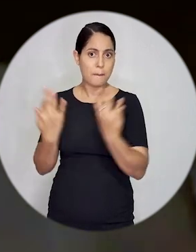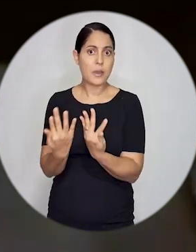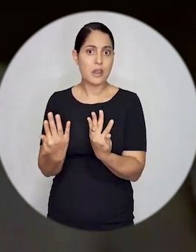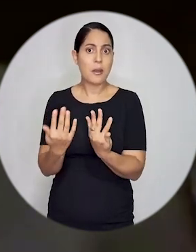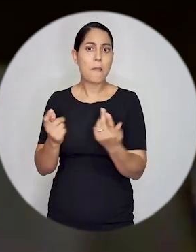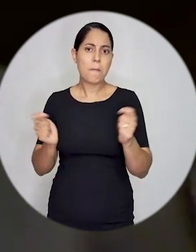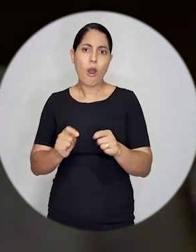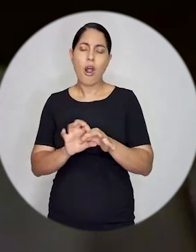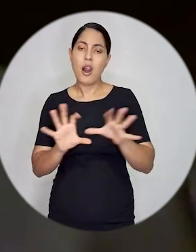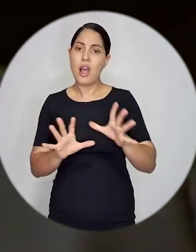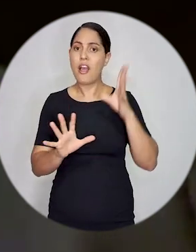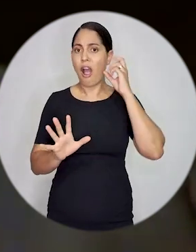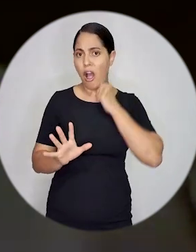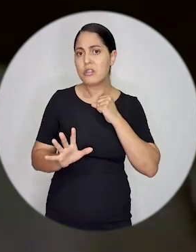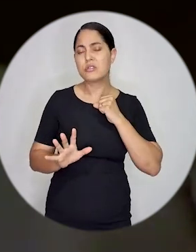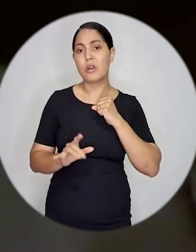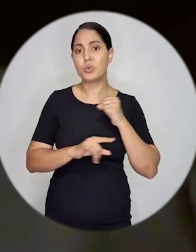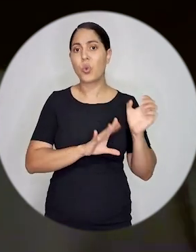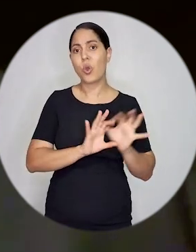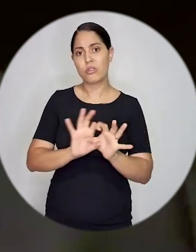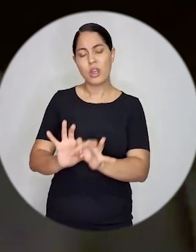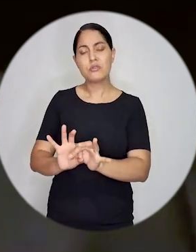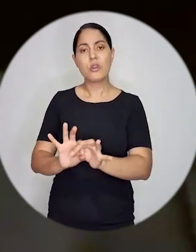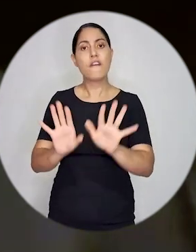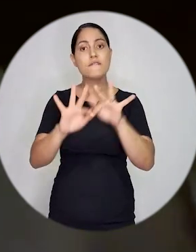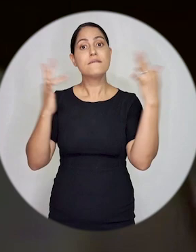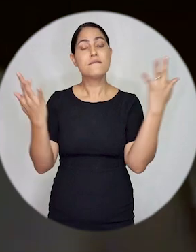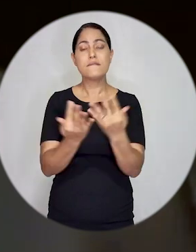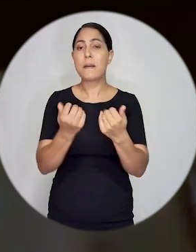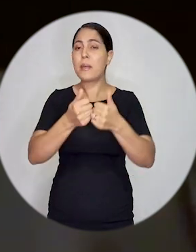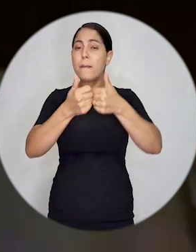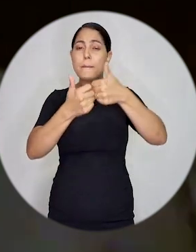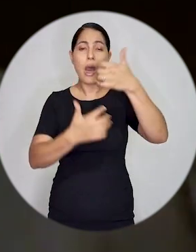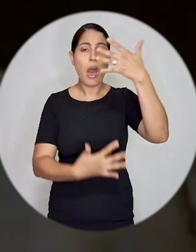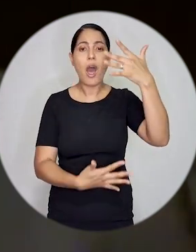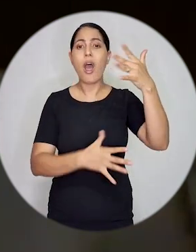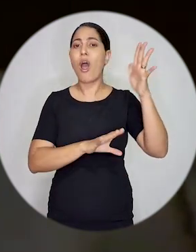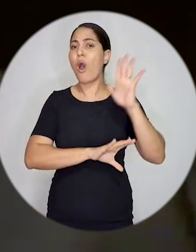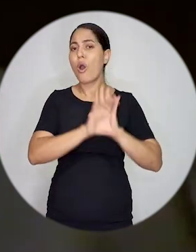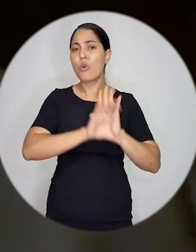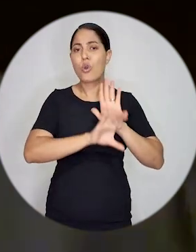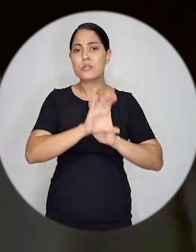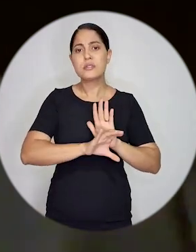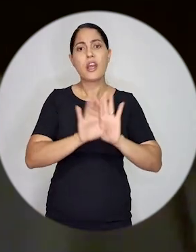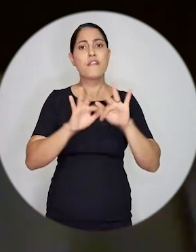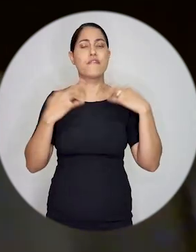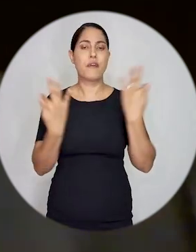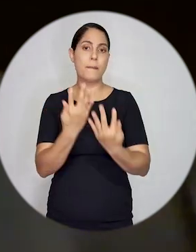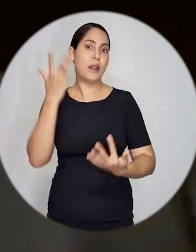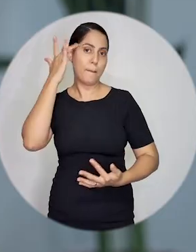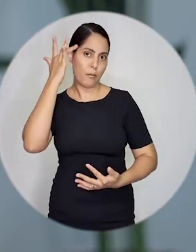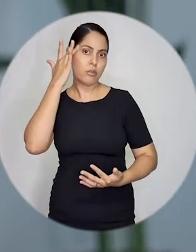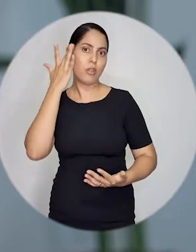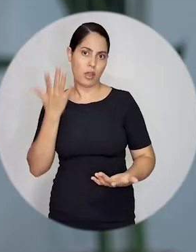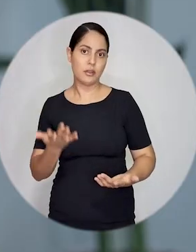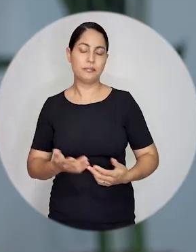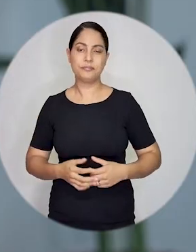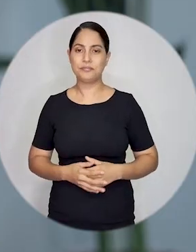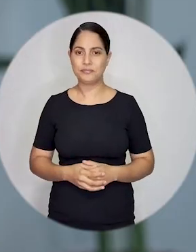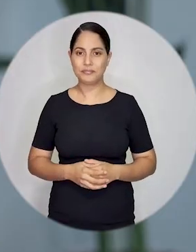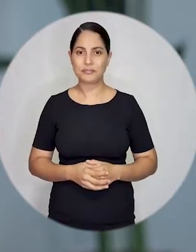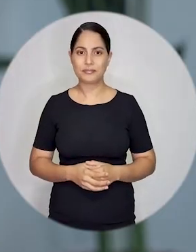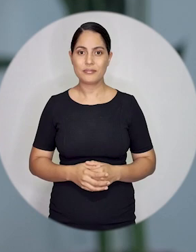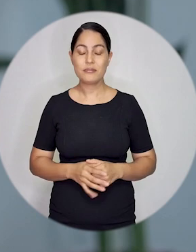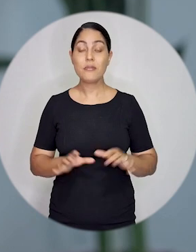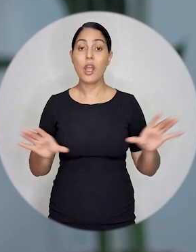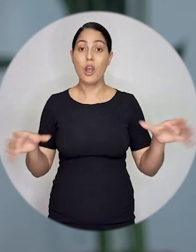tendo claramente o conceito amplo de família, o conceito abrangente de famílias modernas. A Comissão